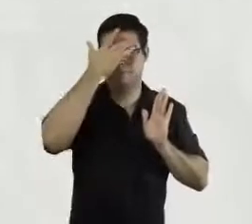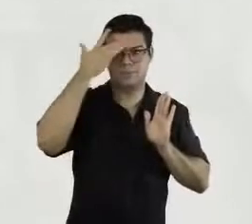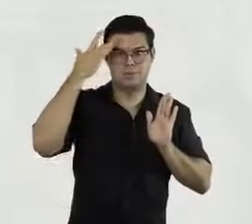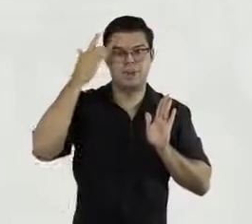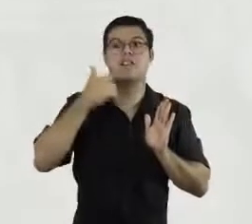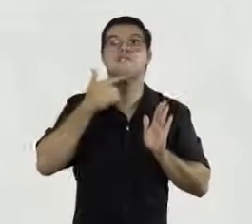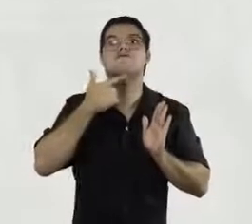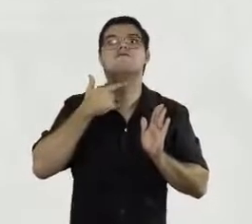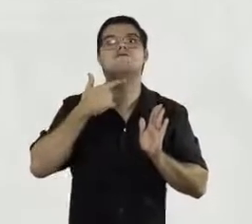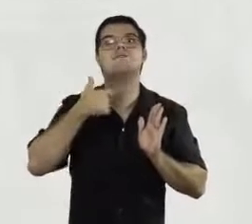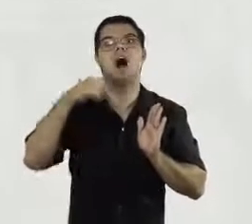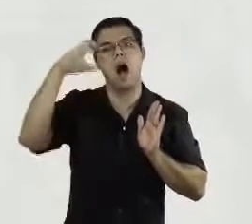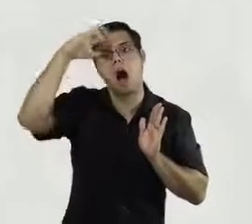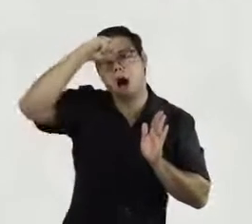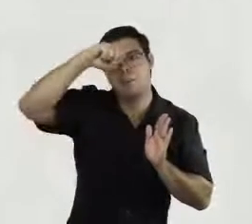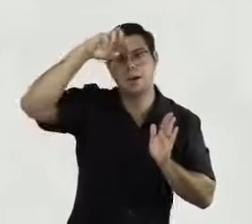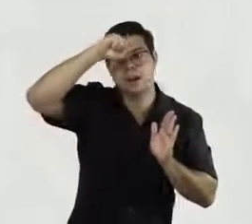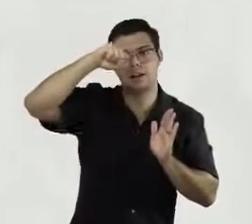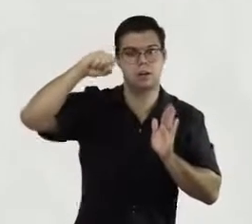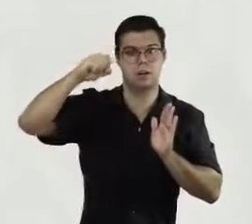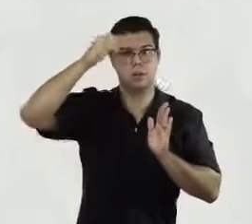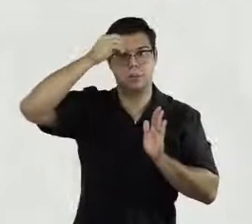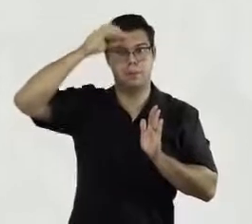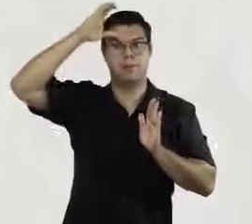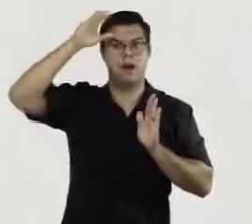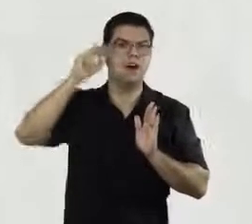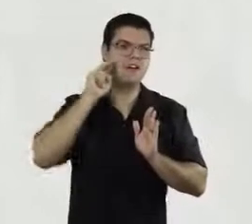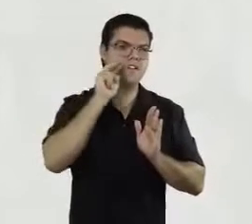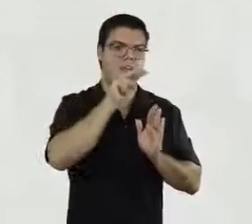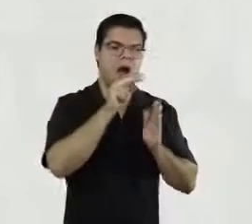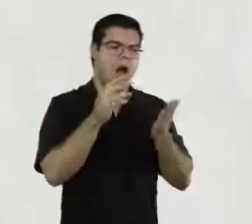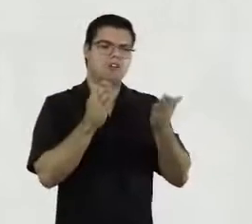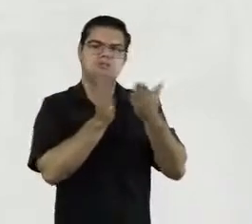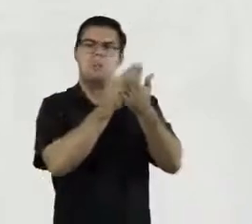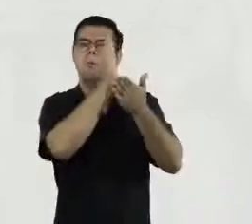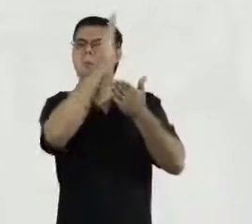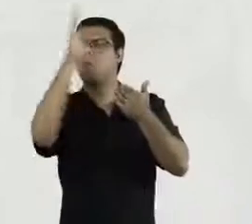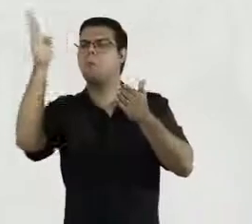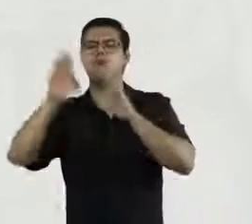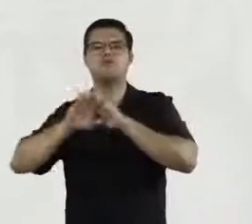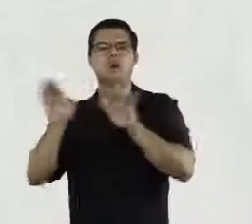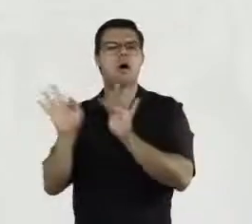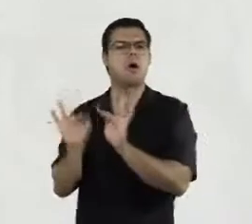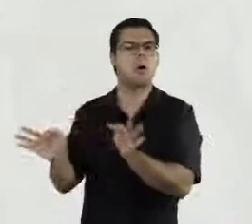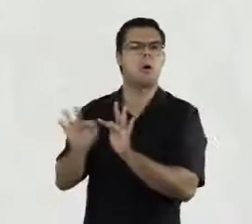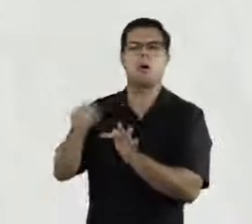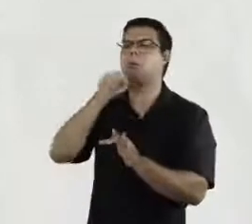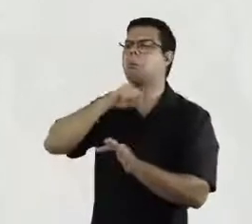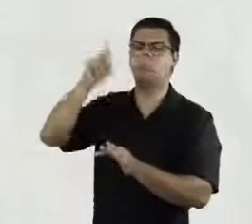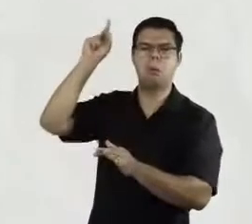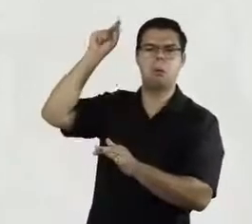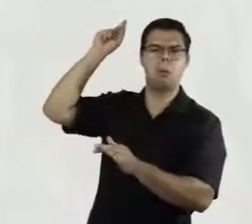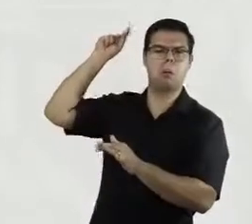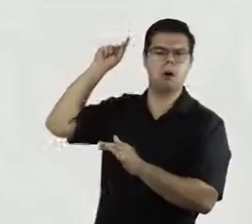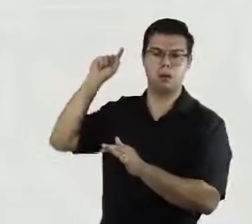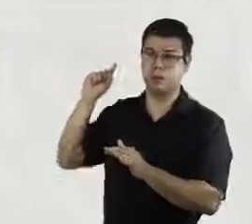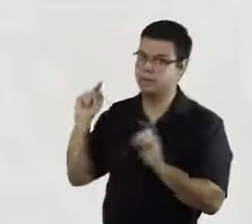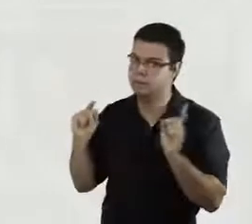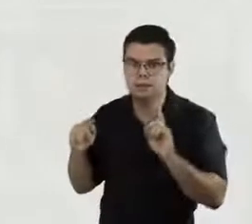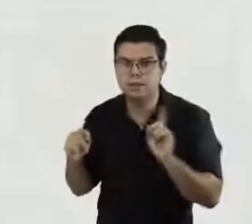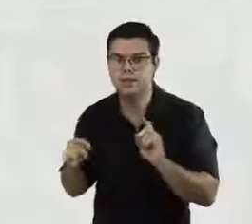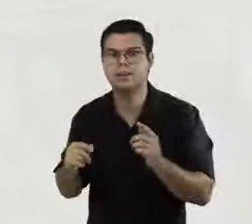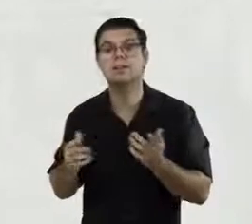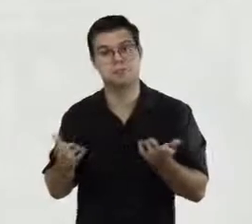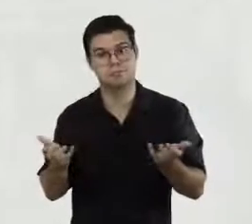bem compreendê-la, olham-na como um mero almanaque de curiosidades que vivem no passado. E